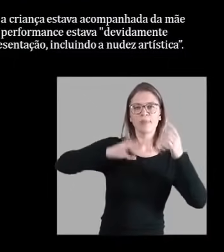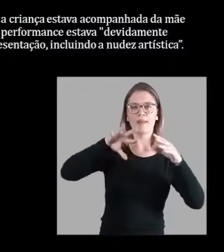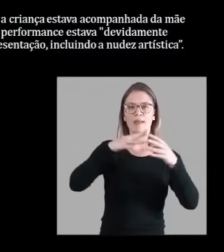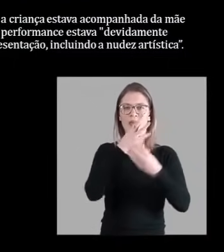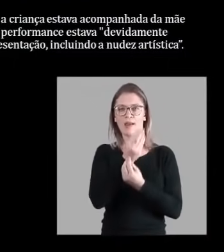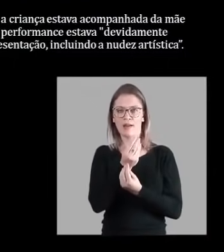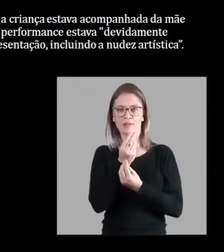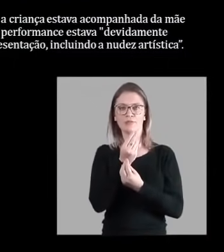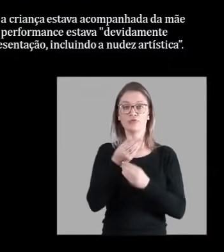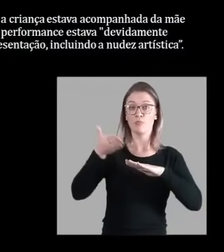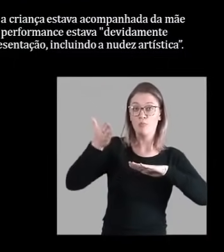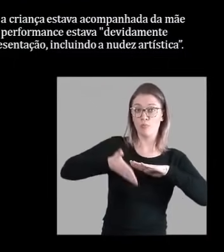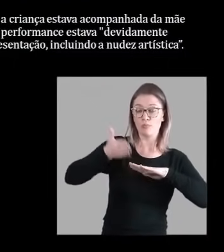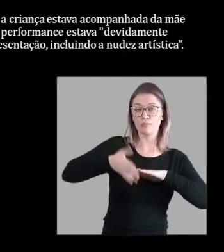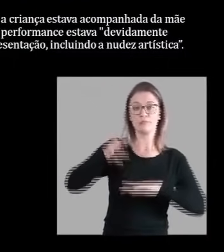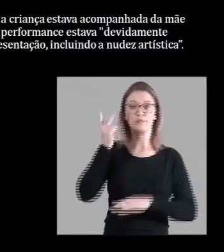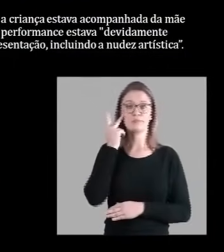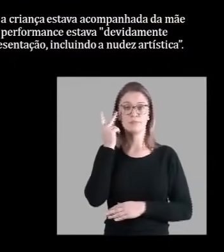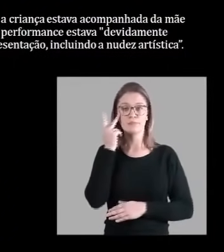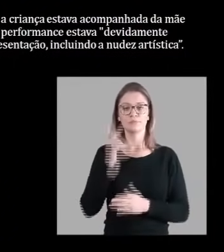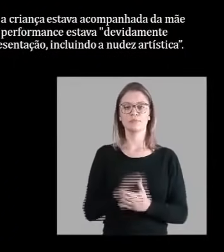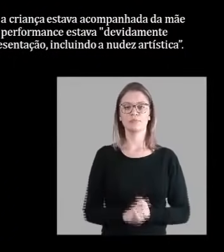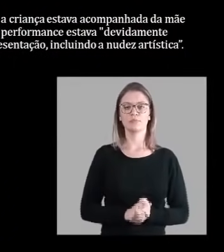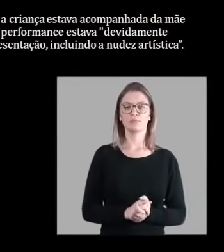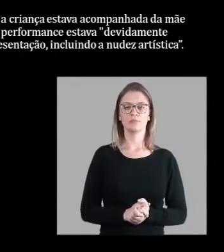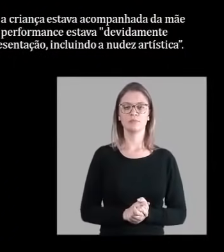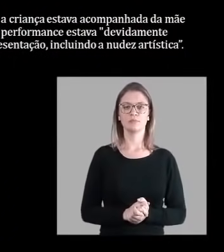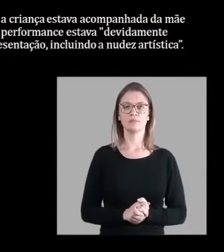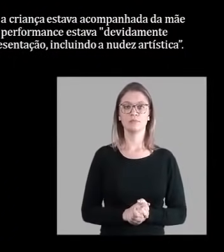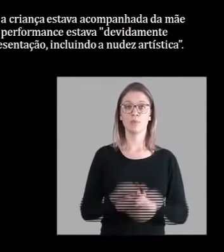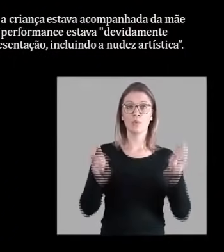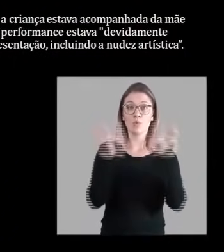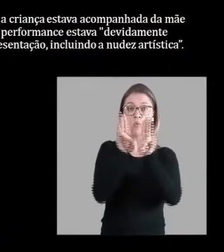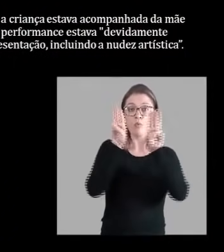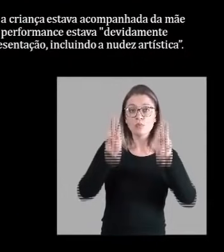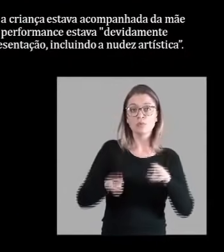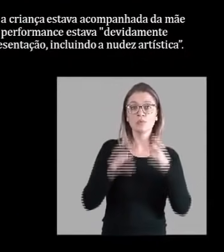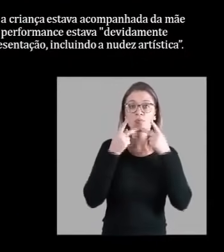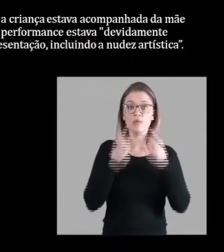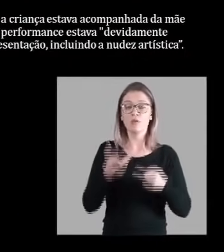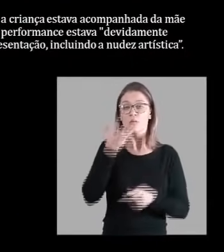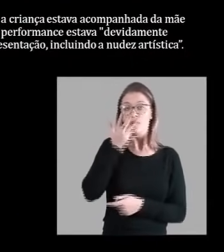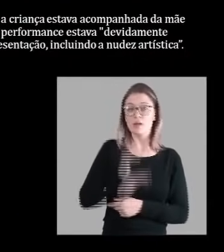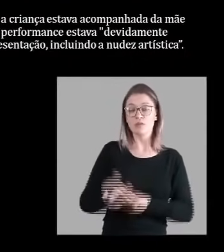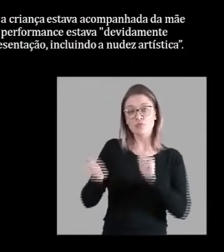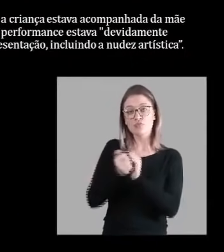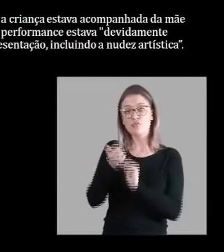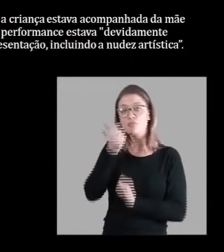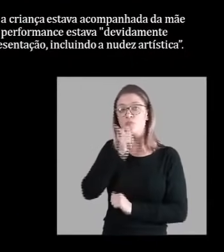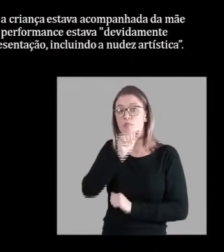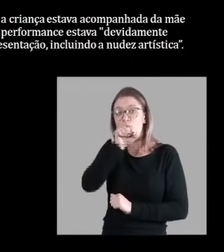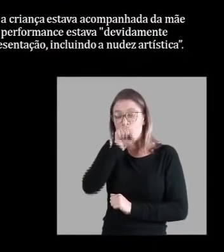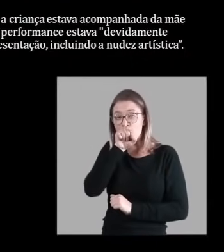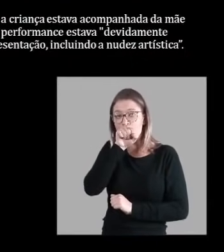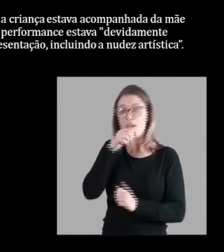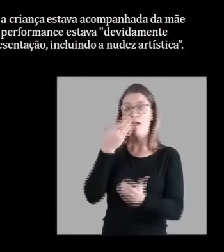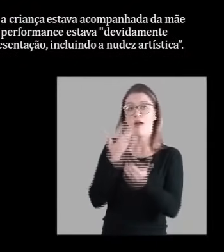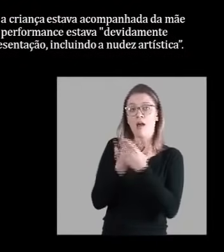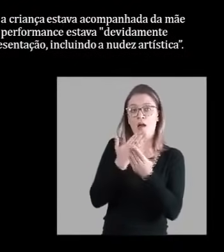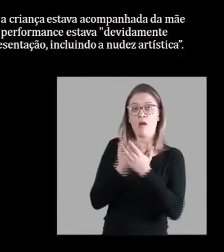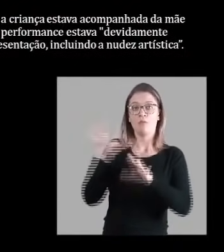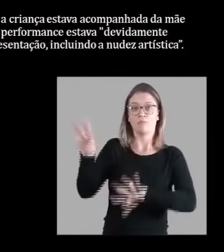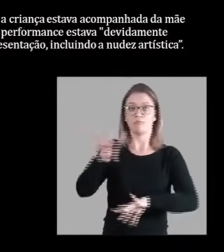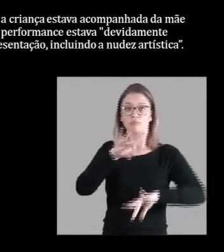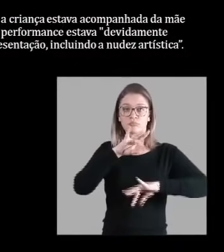Moderna de São Paulo. Em nota, o museu ressaltou que a criança estava acompanhada da mãe e que a sala onde ocorria a performance estava